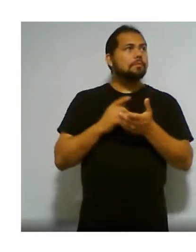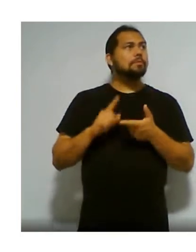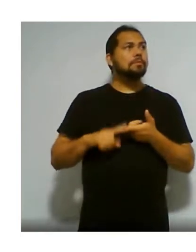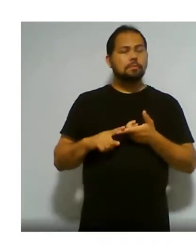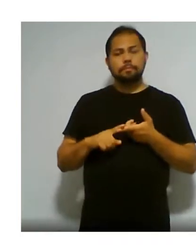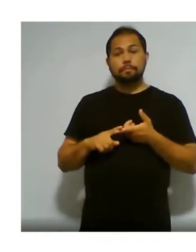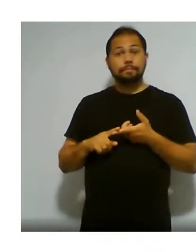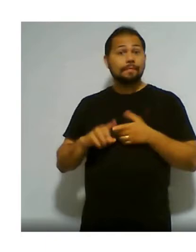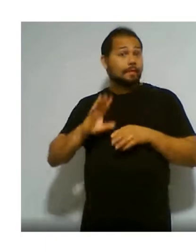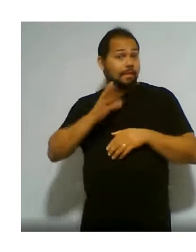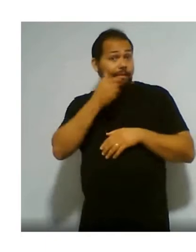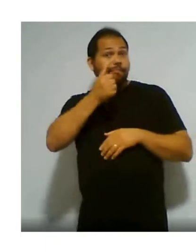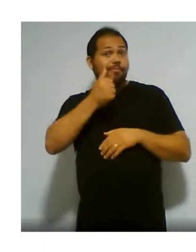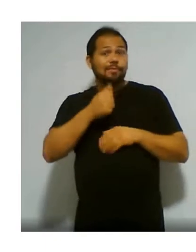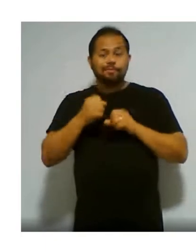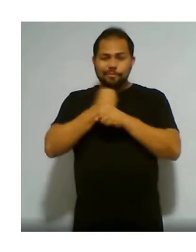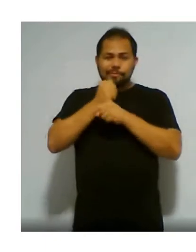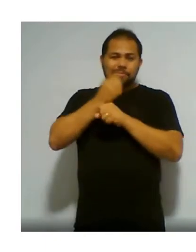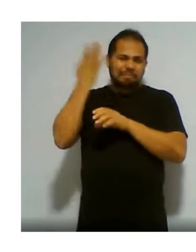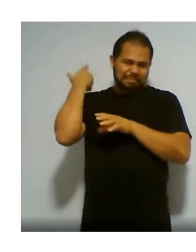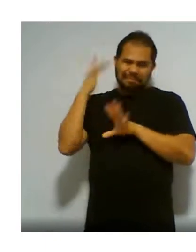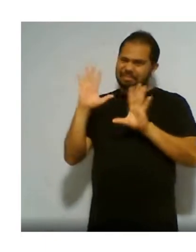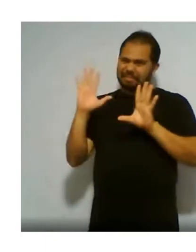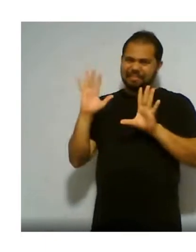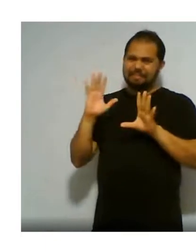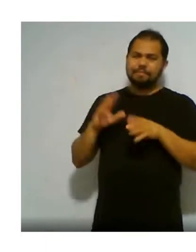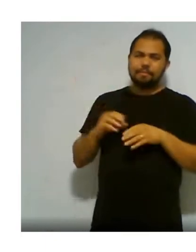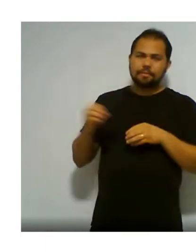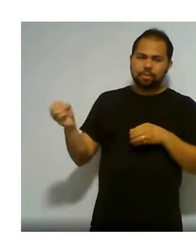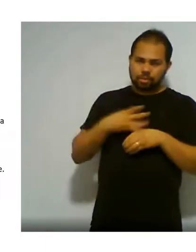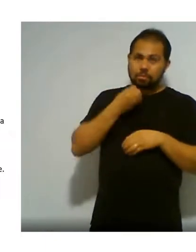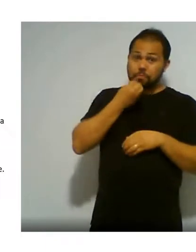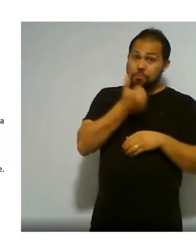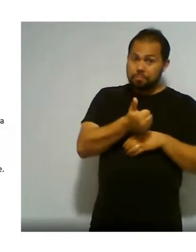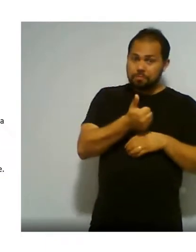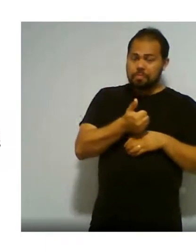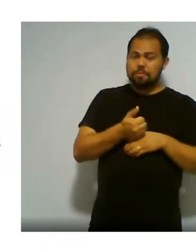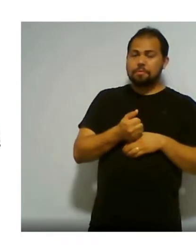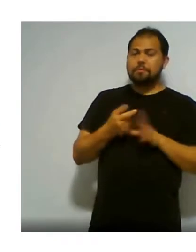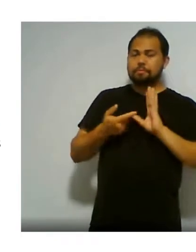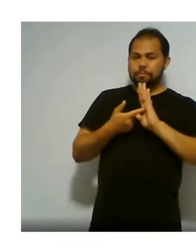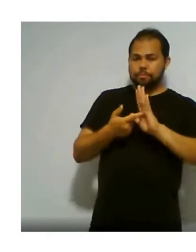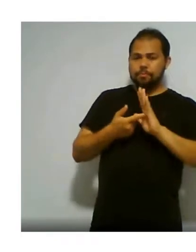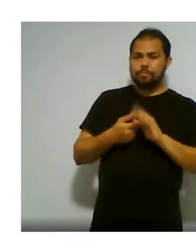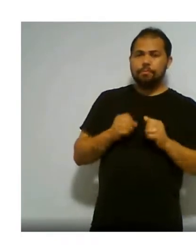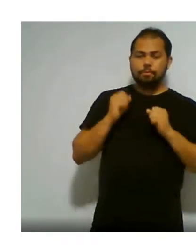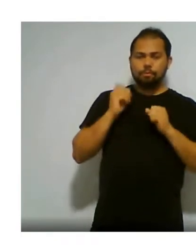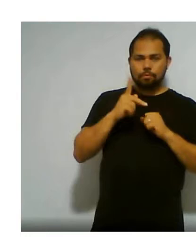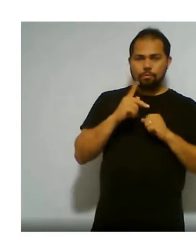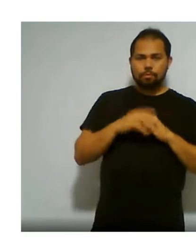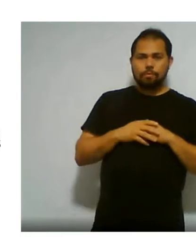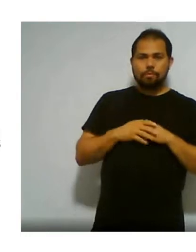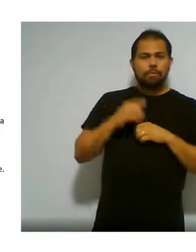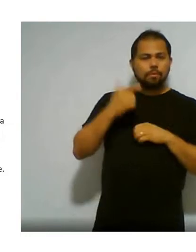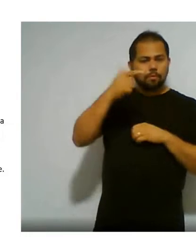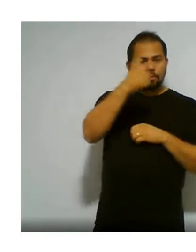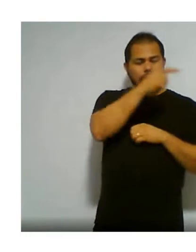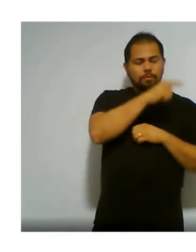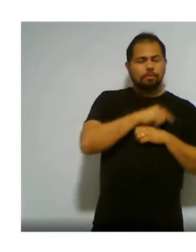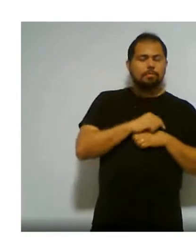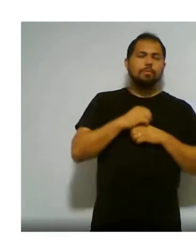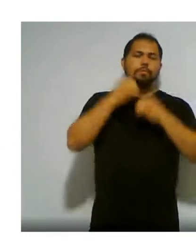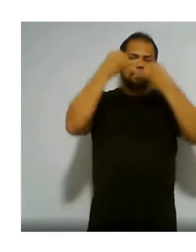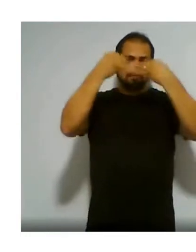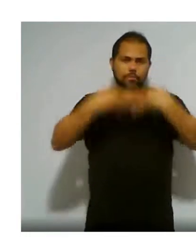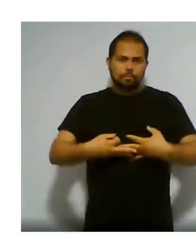eles identificam mais tipos de erros também, justamente por conta dessa eficiência. Então, essa questão aí